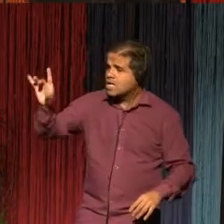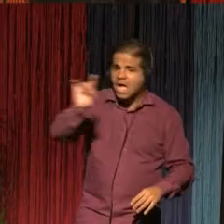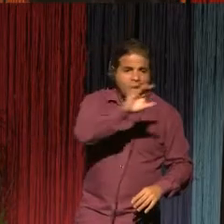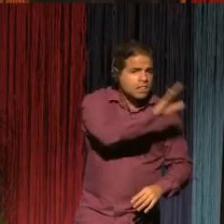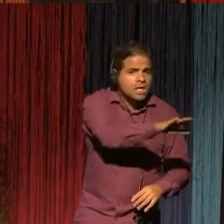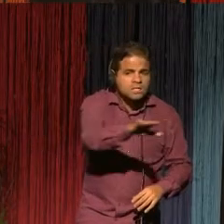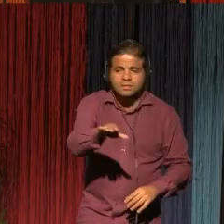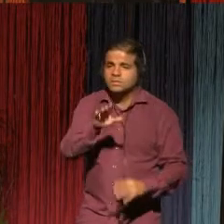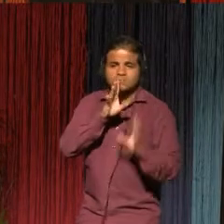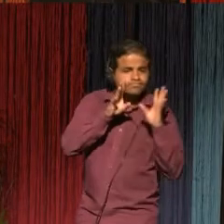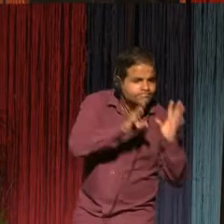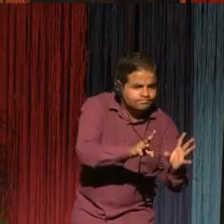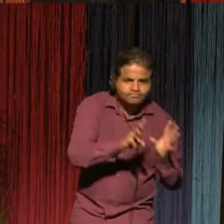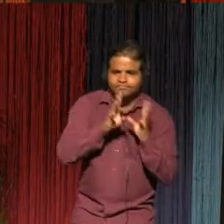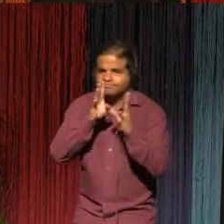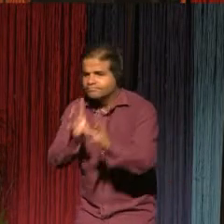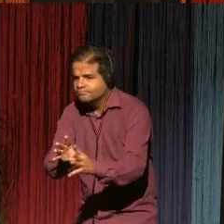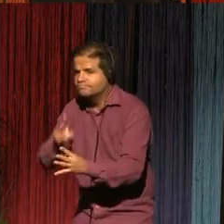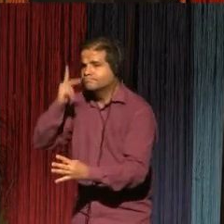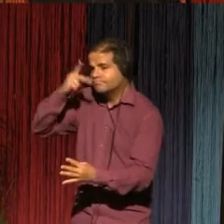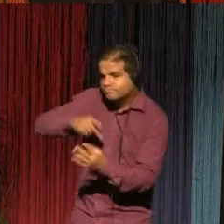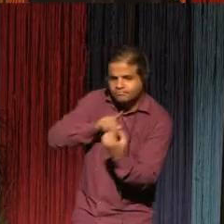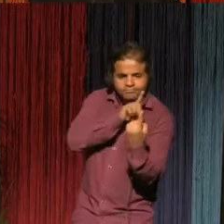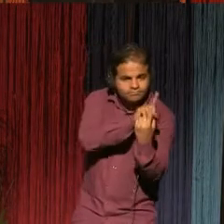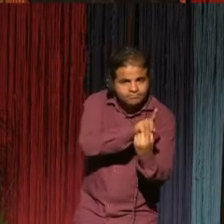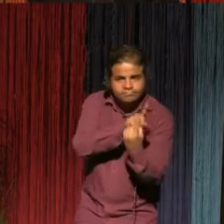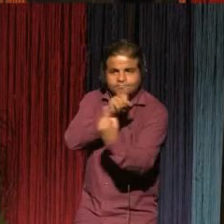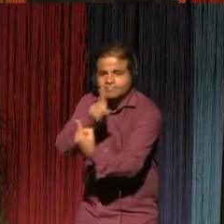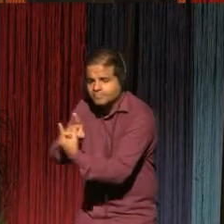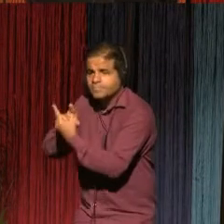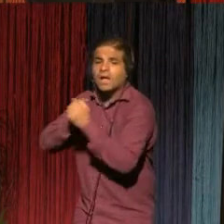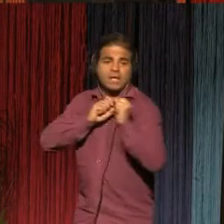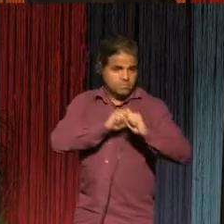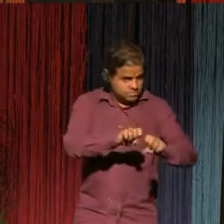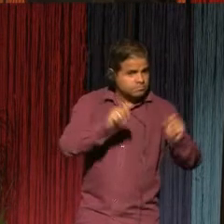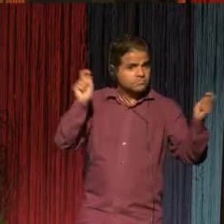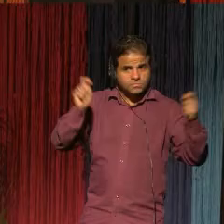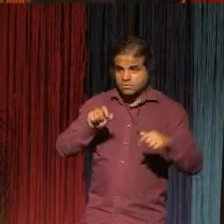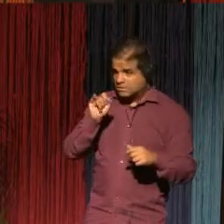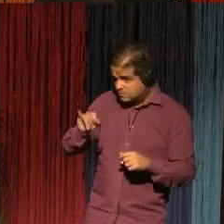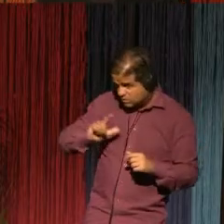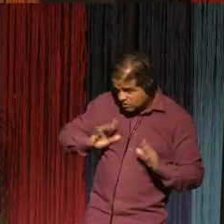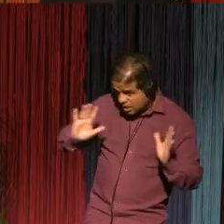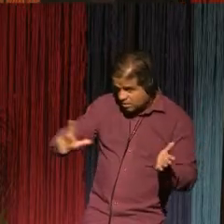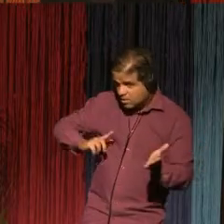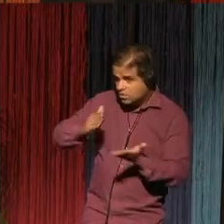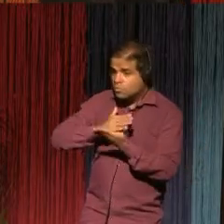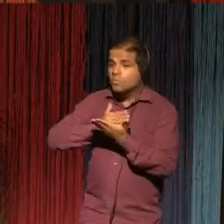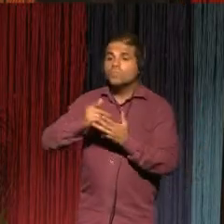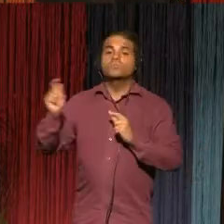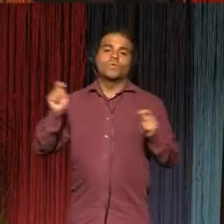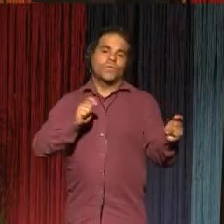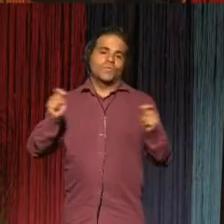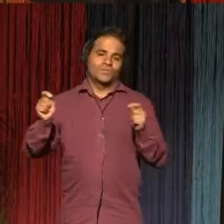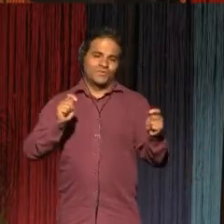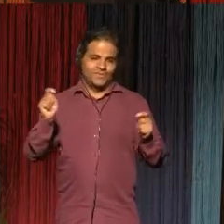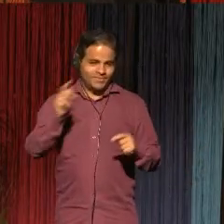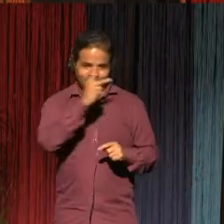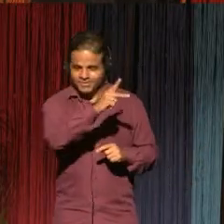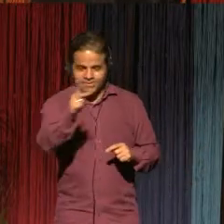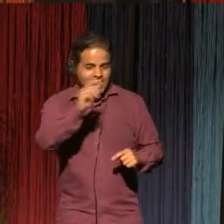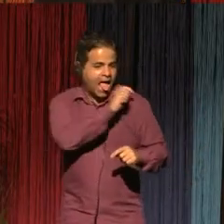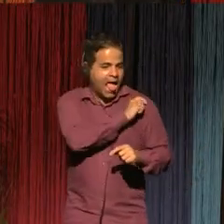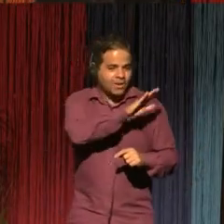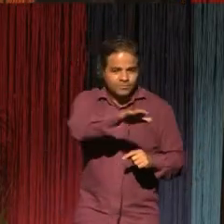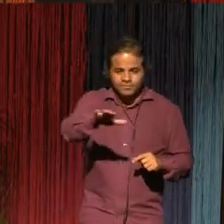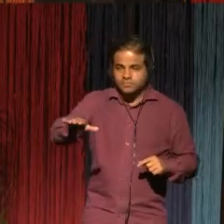individualmente. A educação pode ser feita como deveria, se você já tem o início do autocontrole dos seus alunos.